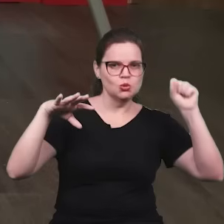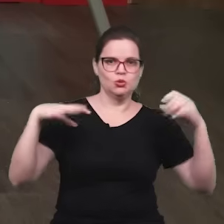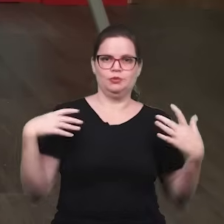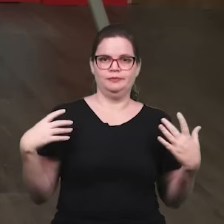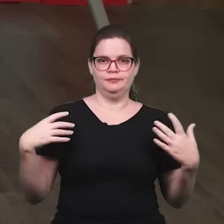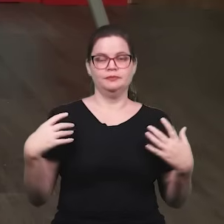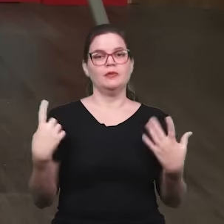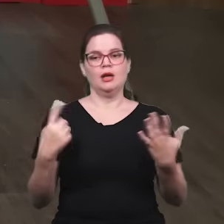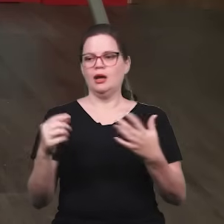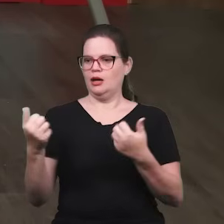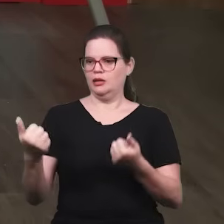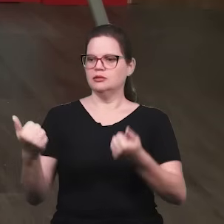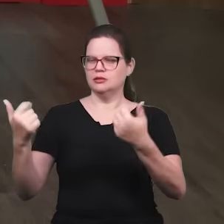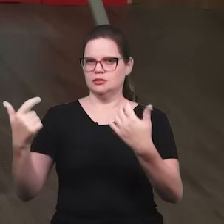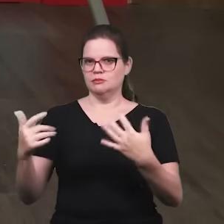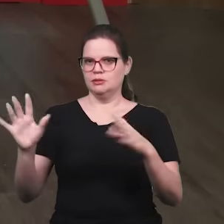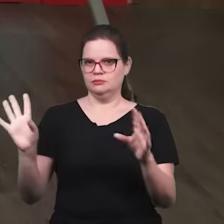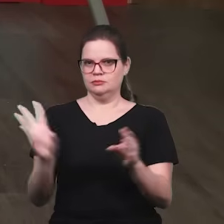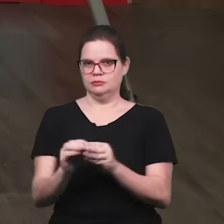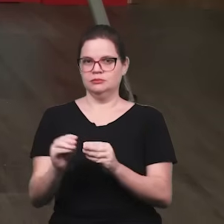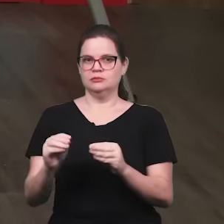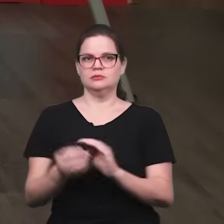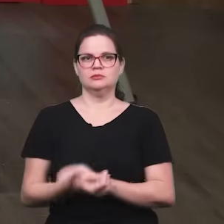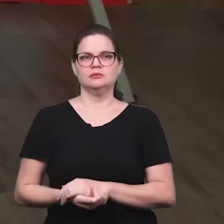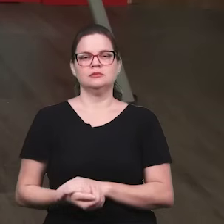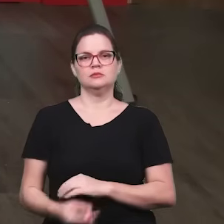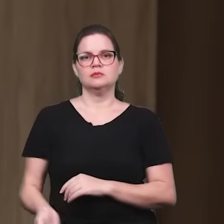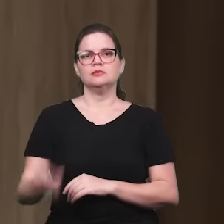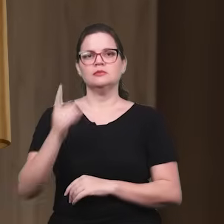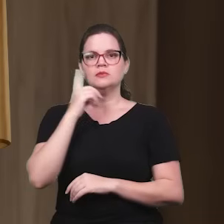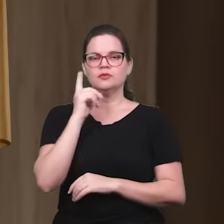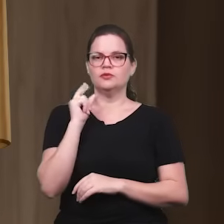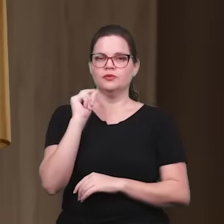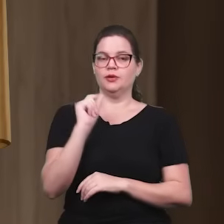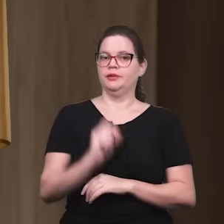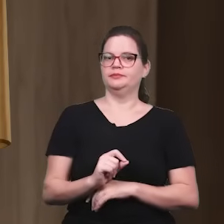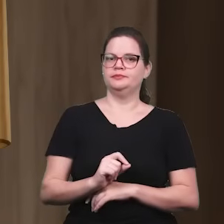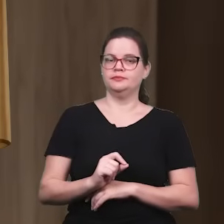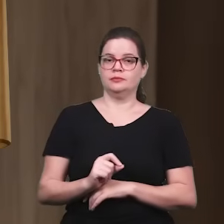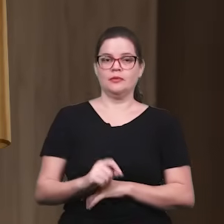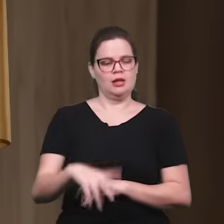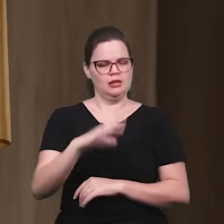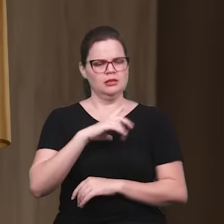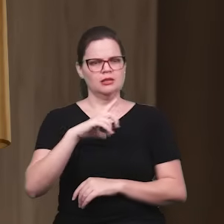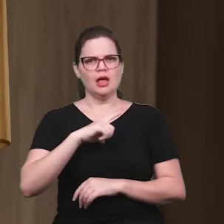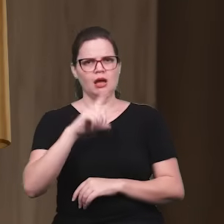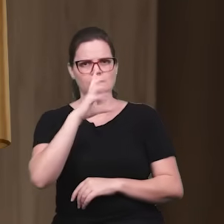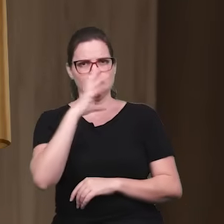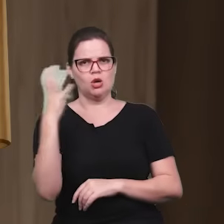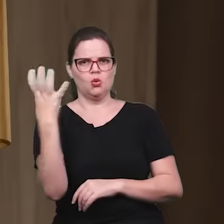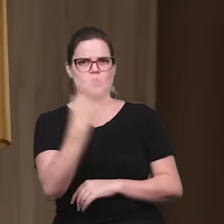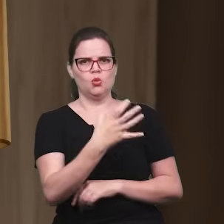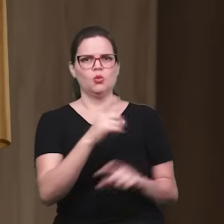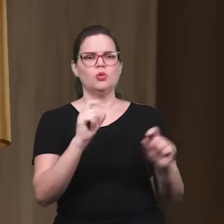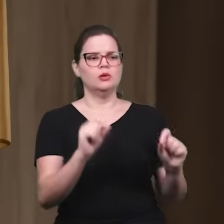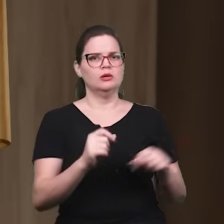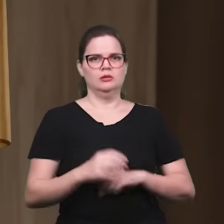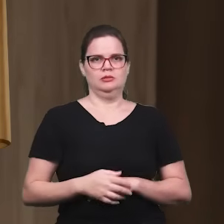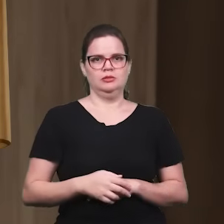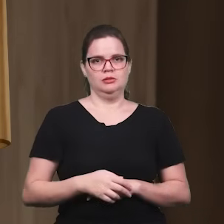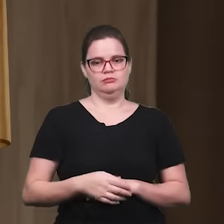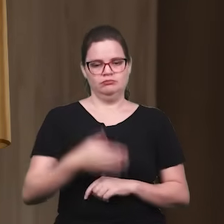seu diálogo com Nicodemos dizendo exatamente isso. E esta é a condenação, e a condenação é esta, que a